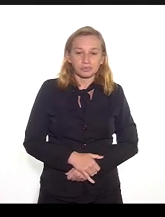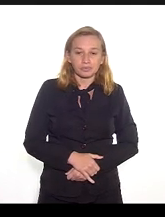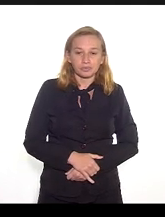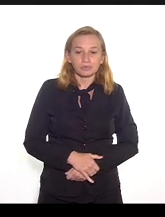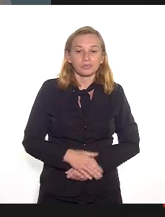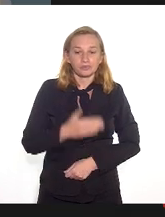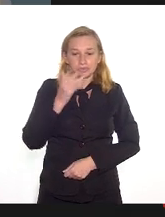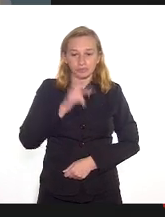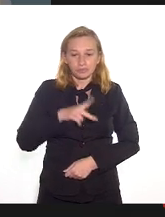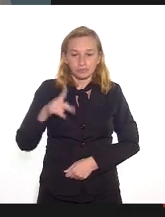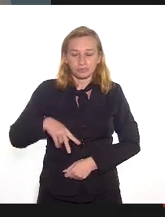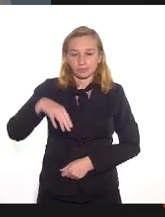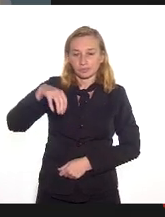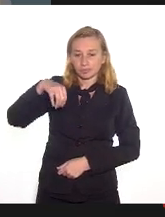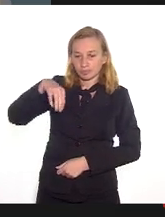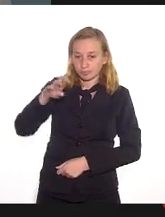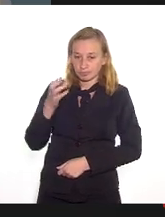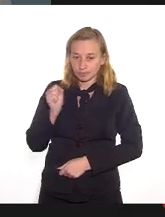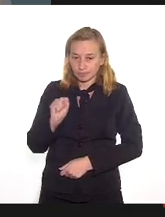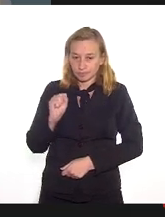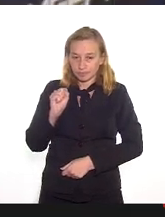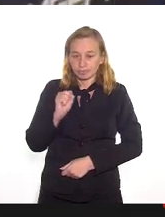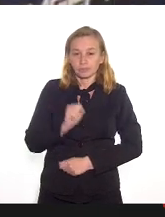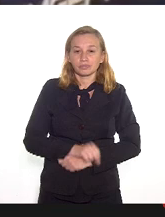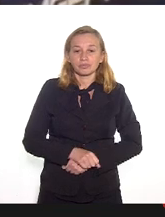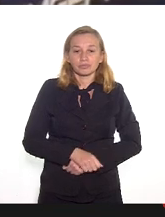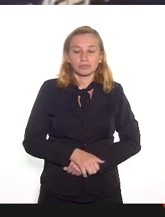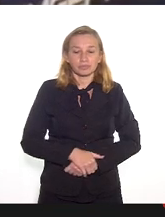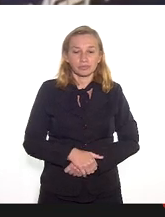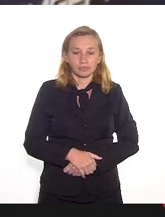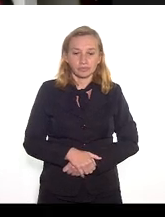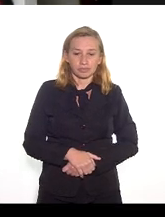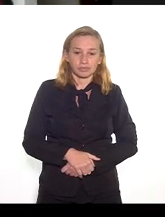Obrigada, professor Marcos. Eu posso fazer um comentário?